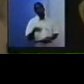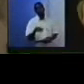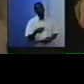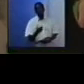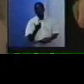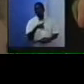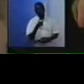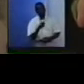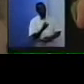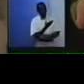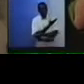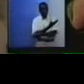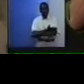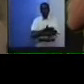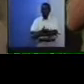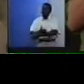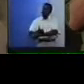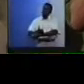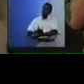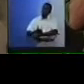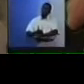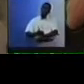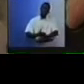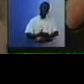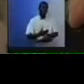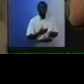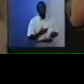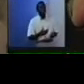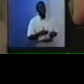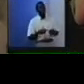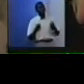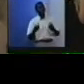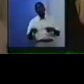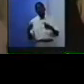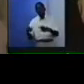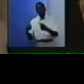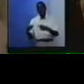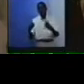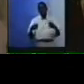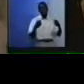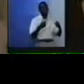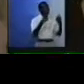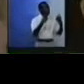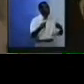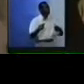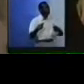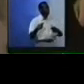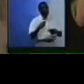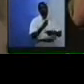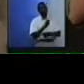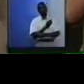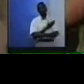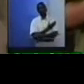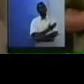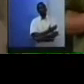andei. Eu não me acostumei às terras onde